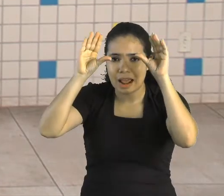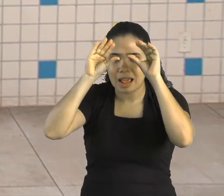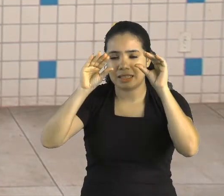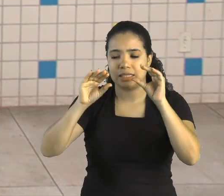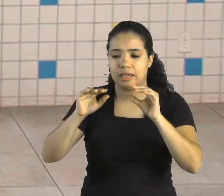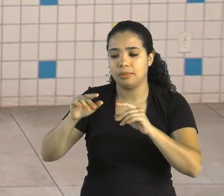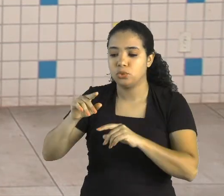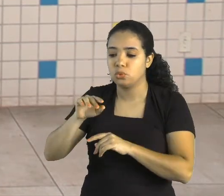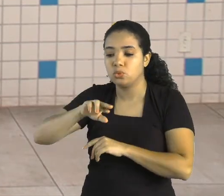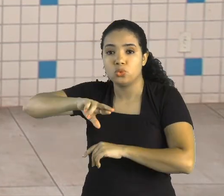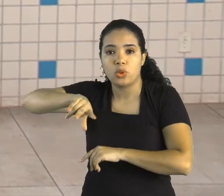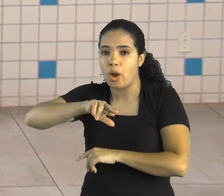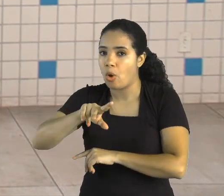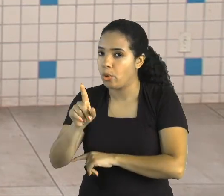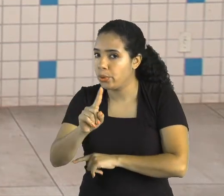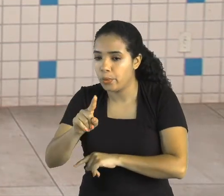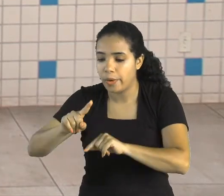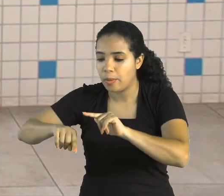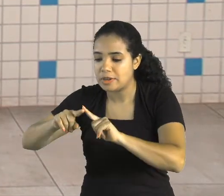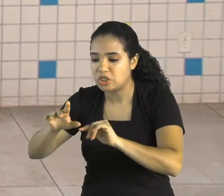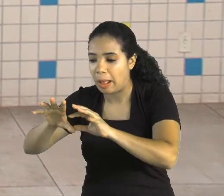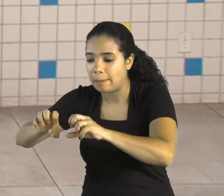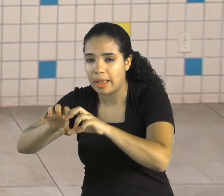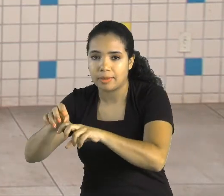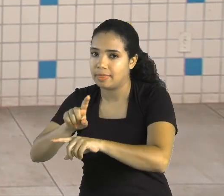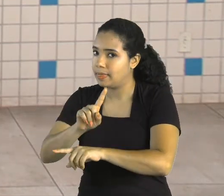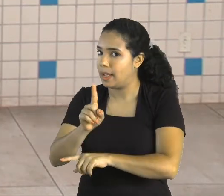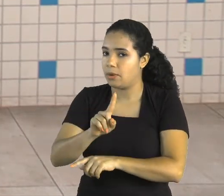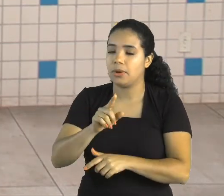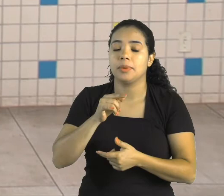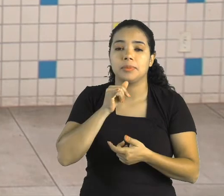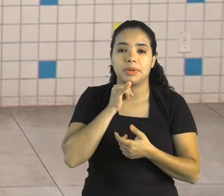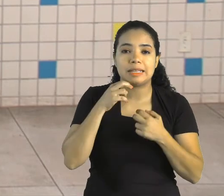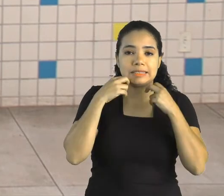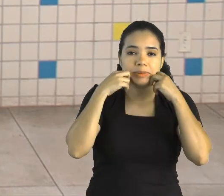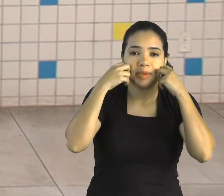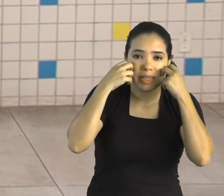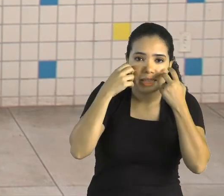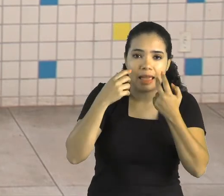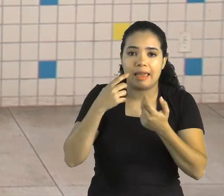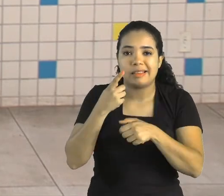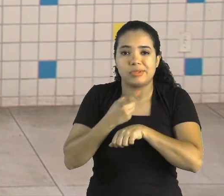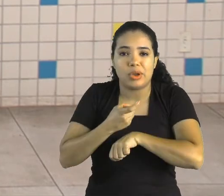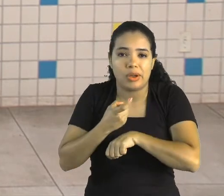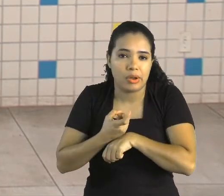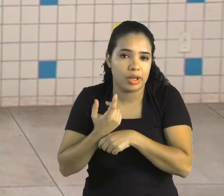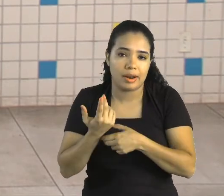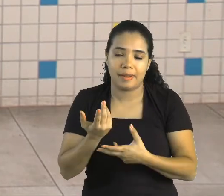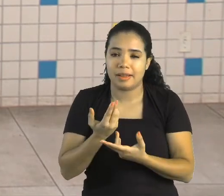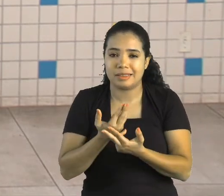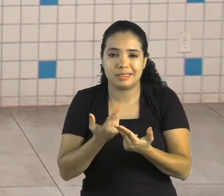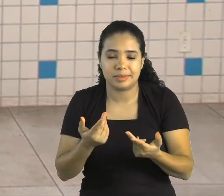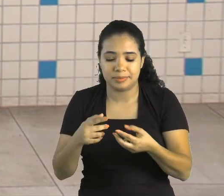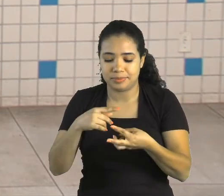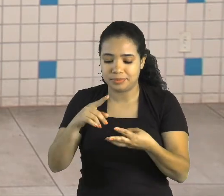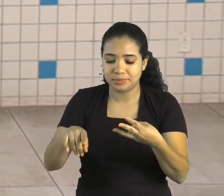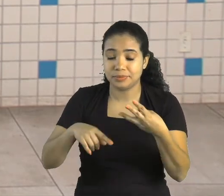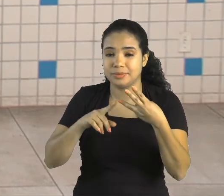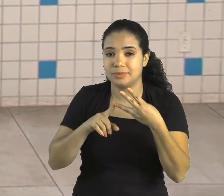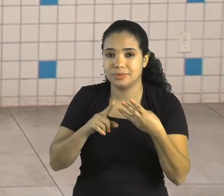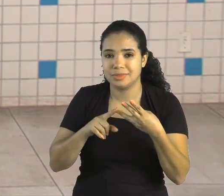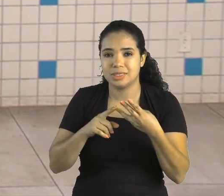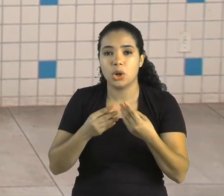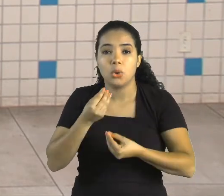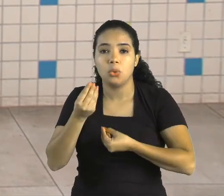consigo apalpar. Por exemplo, sensatez, timidez, dureza. Terceira dica, quando